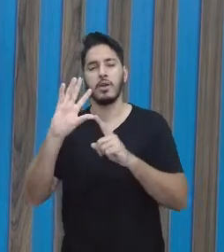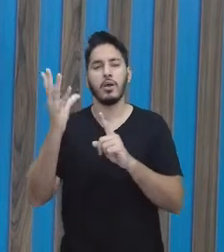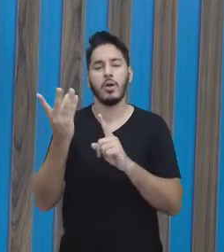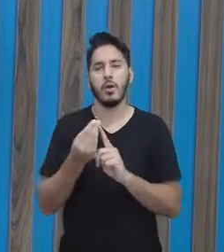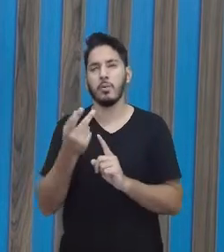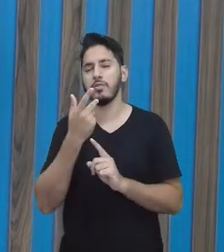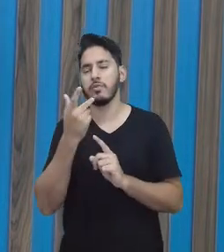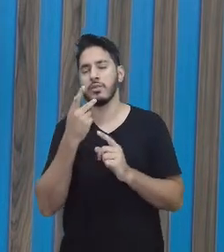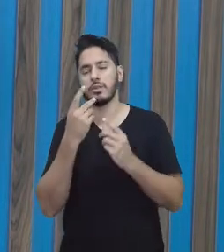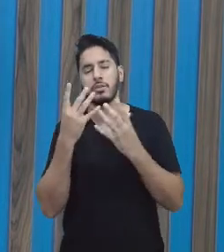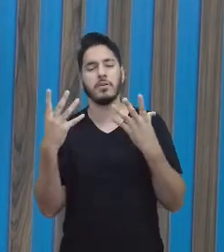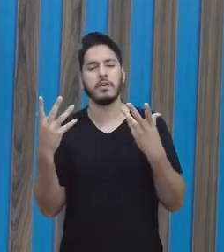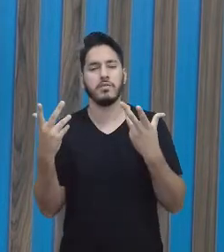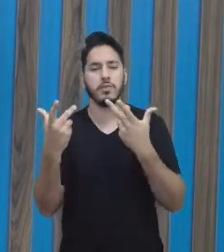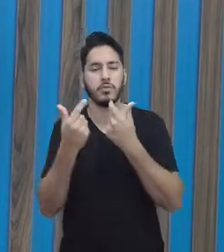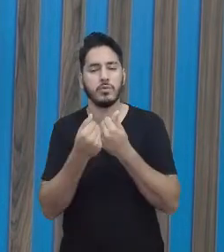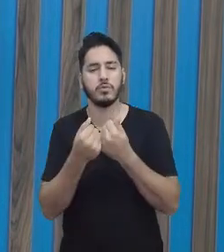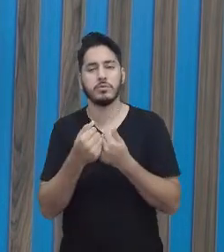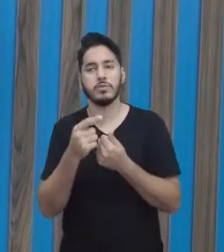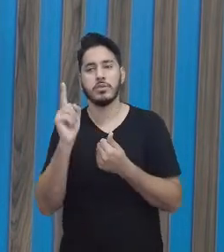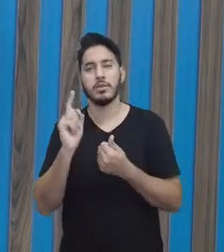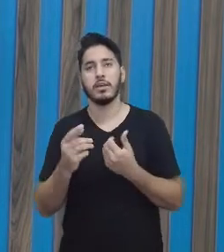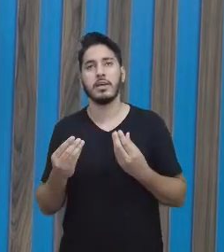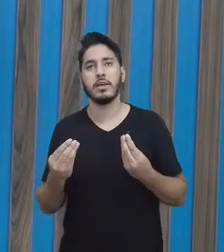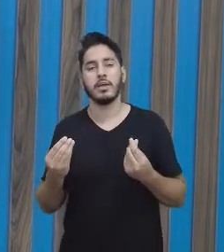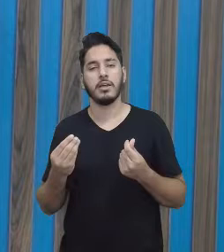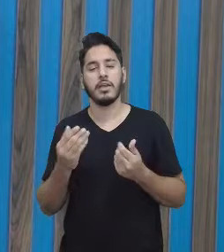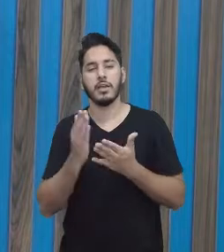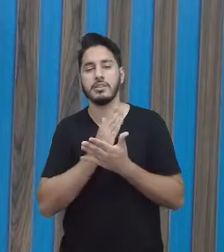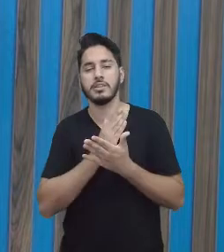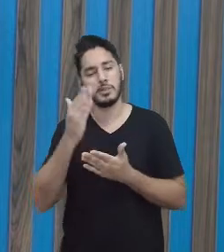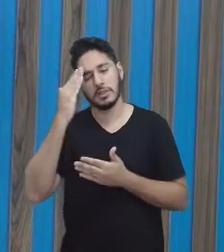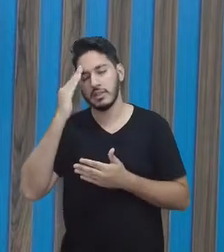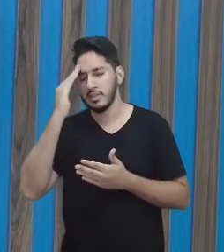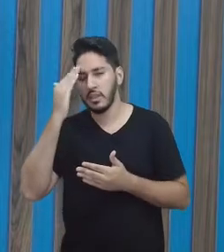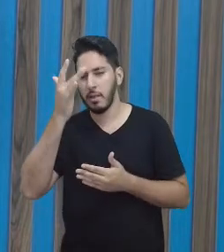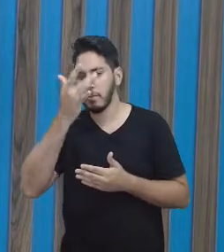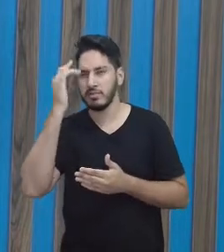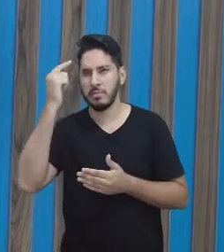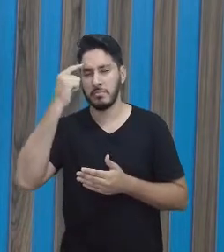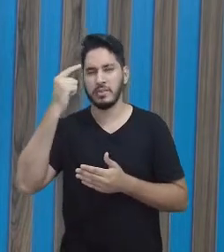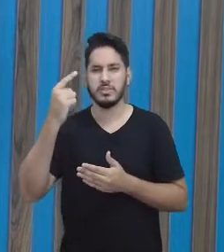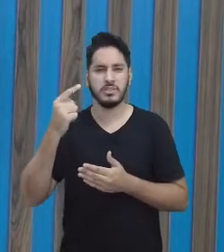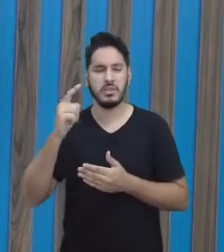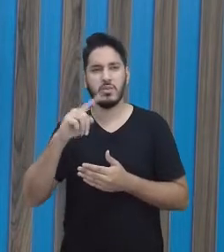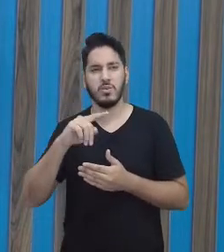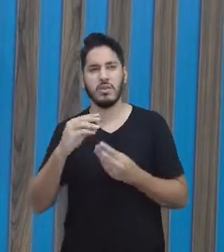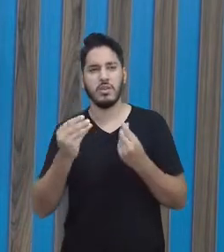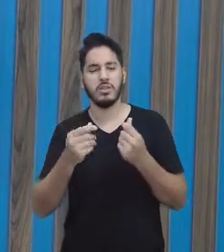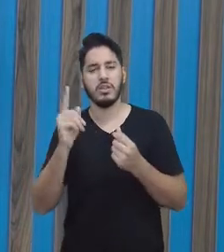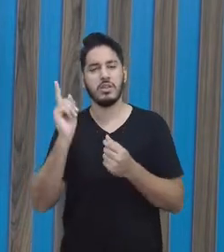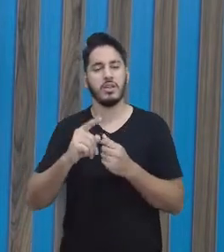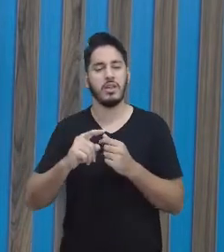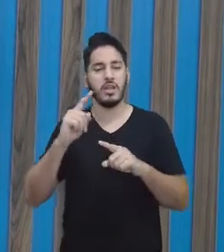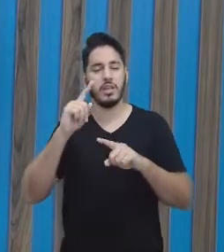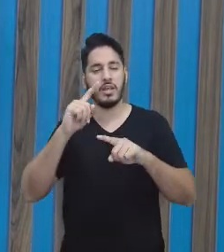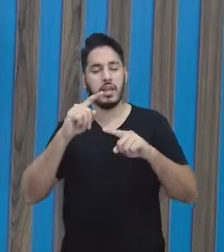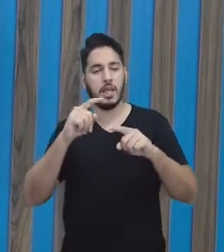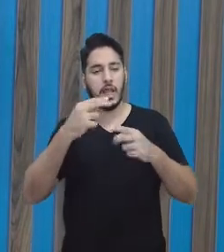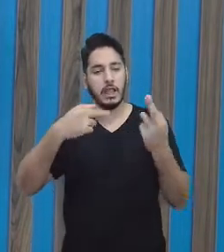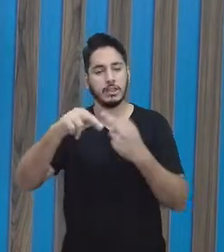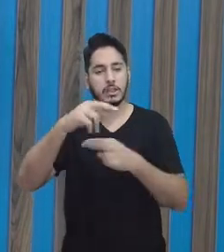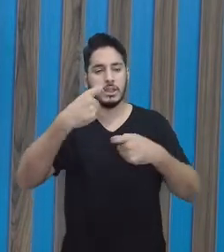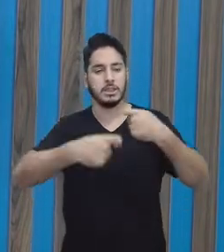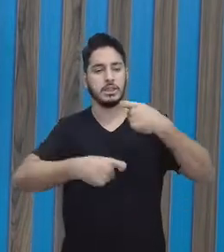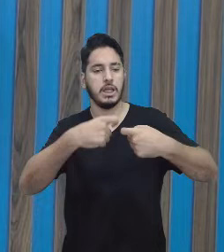que é de uma riqueza, que é mal entendida, né? As pessoas atribuem um caráter erótico, né?